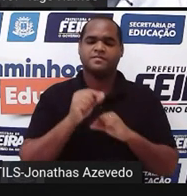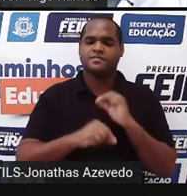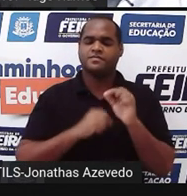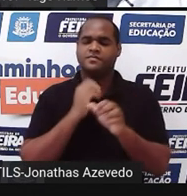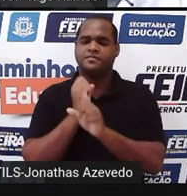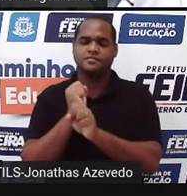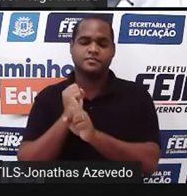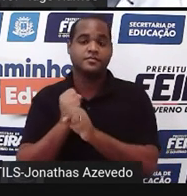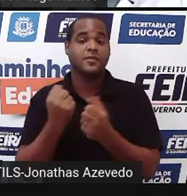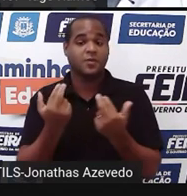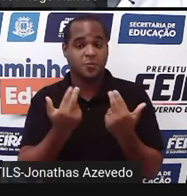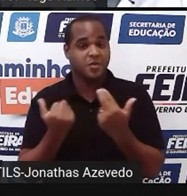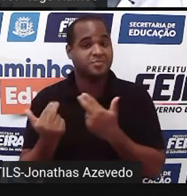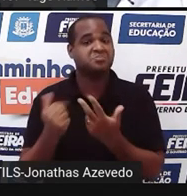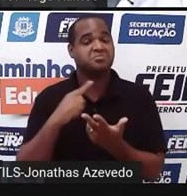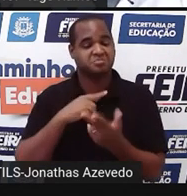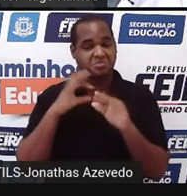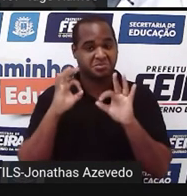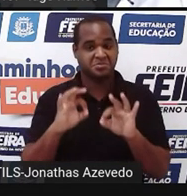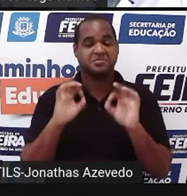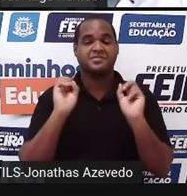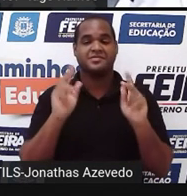fez com essas equações certo